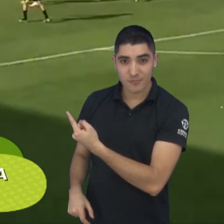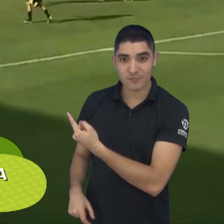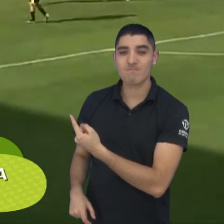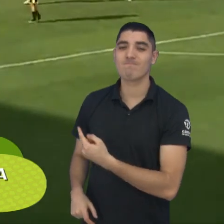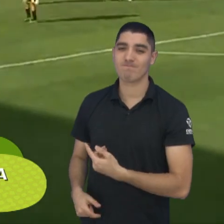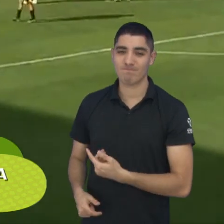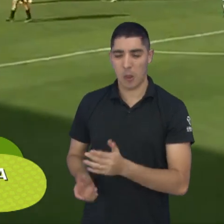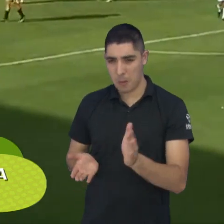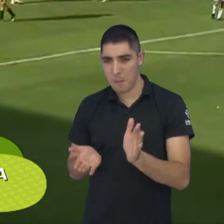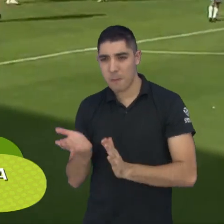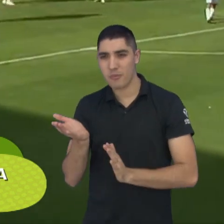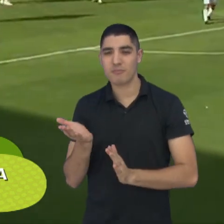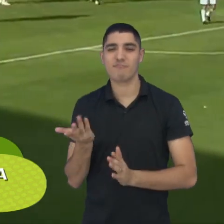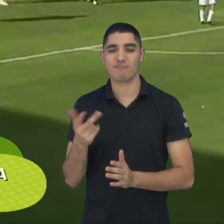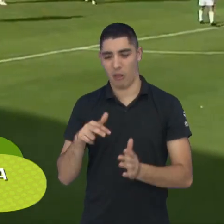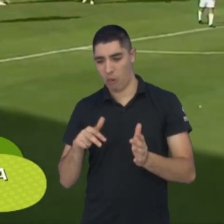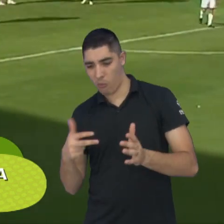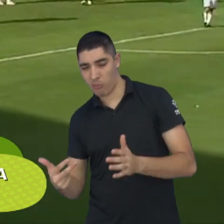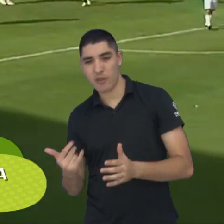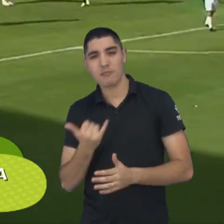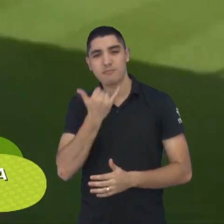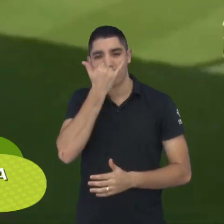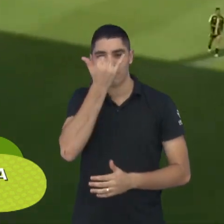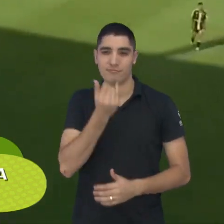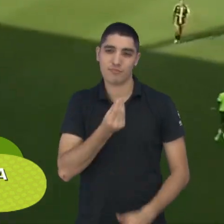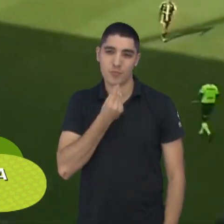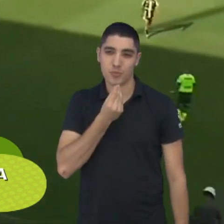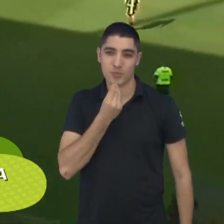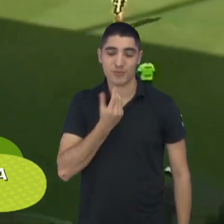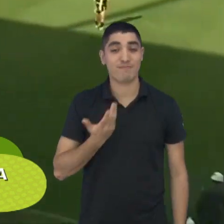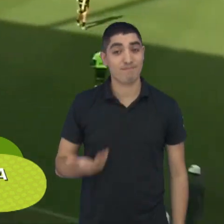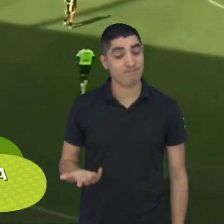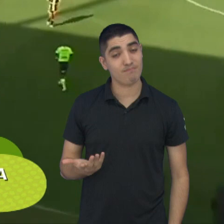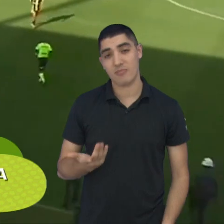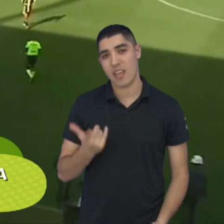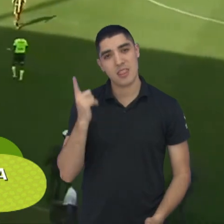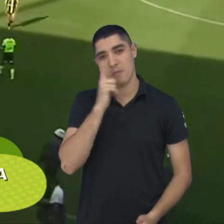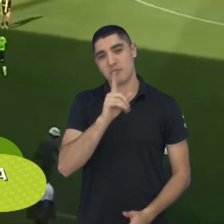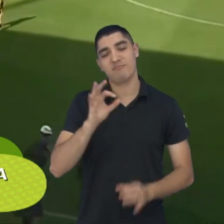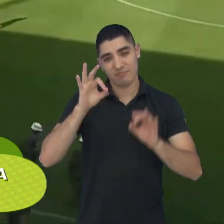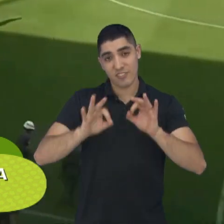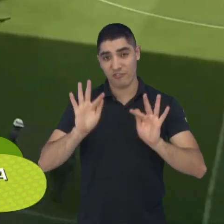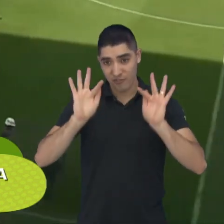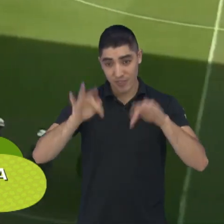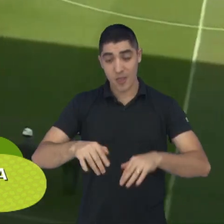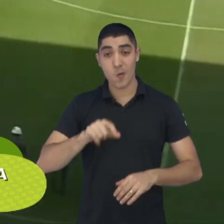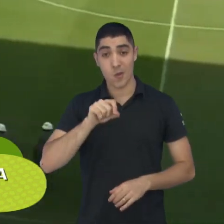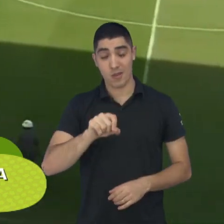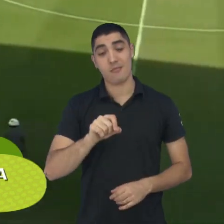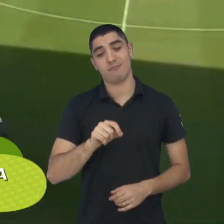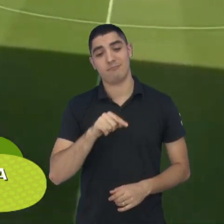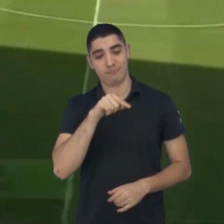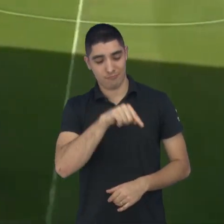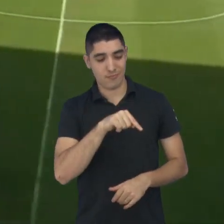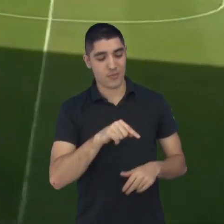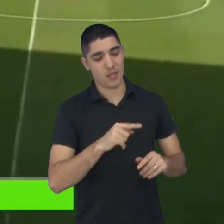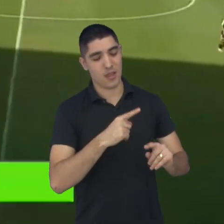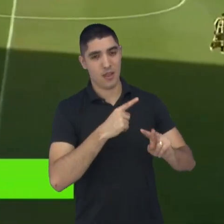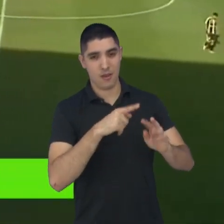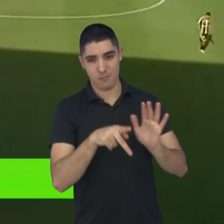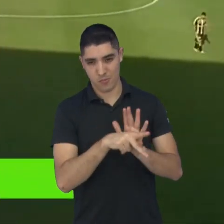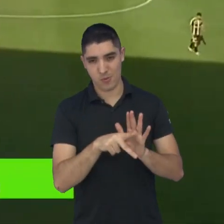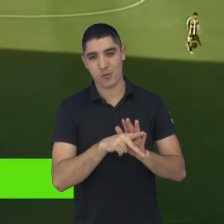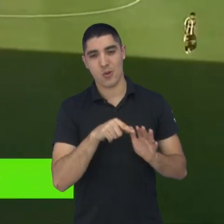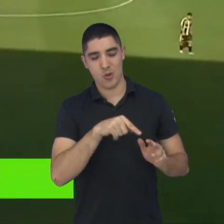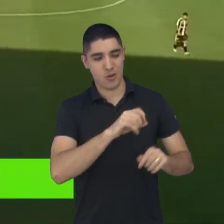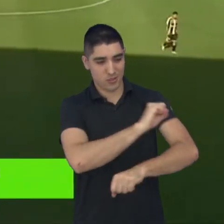que bateu desequilibrado e perdeu a chance. E não deu tempo para mais nada. Final no estádio Martins Pereira, Joseense 0,